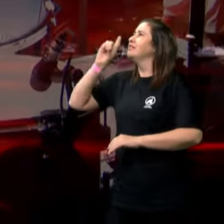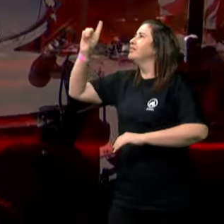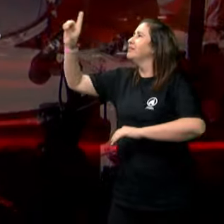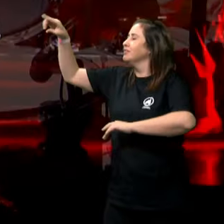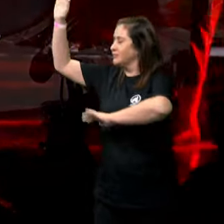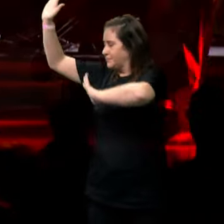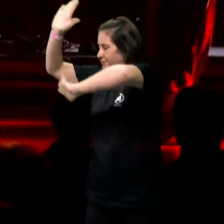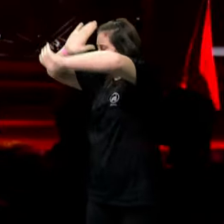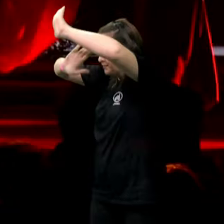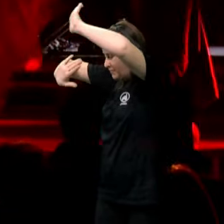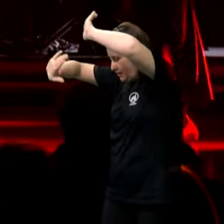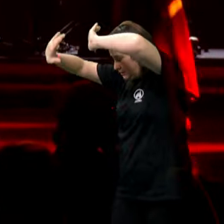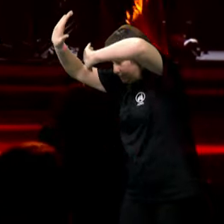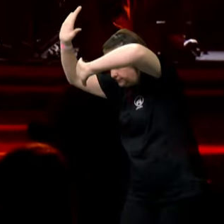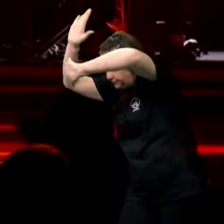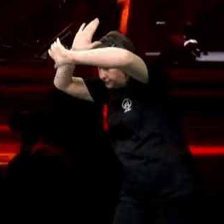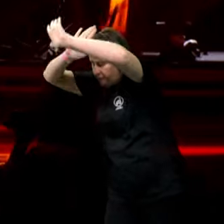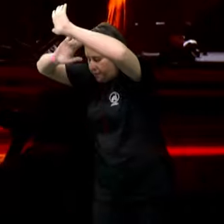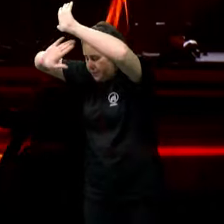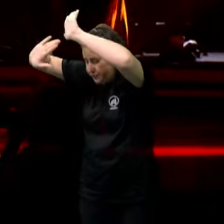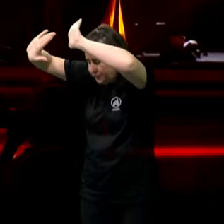entre nós